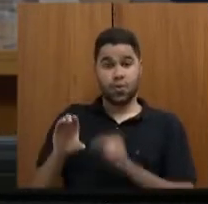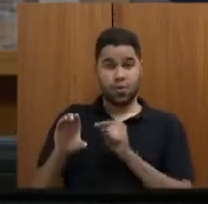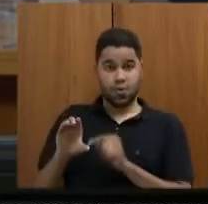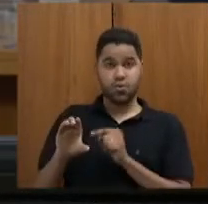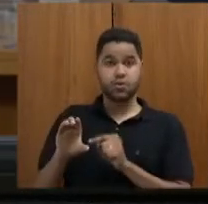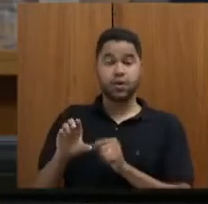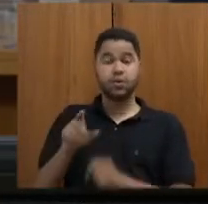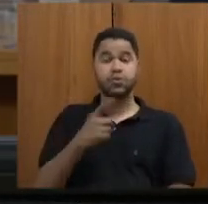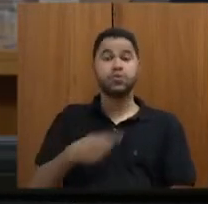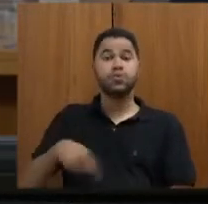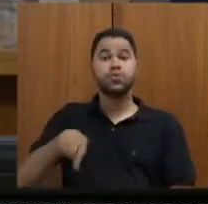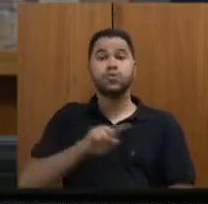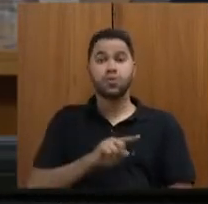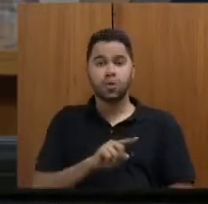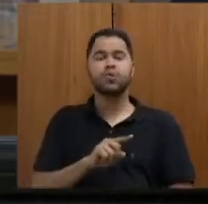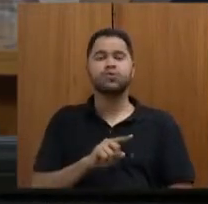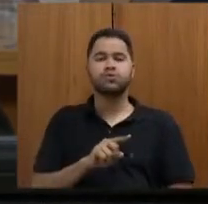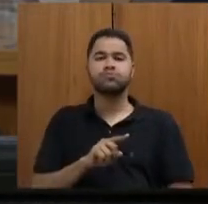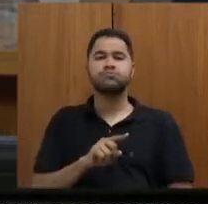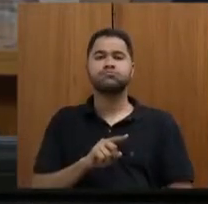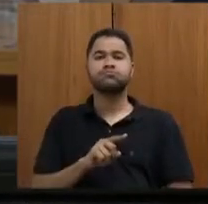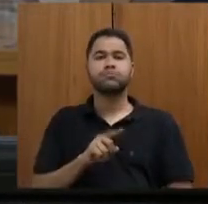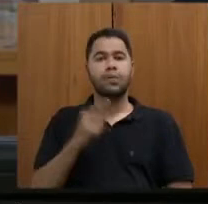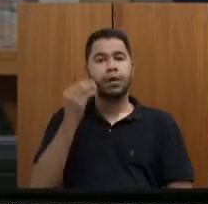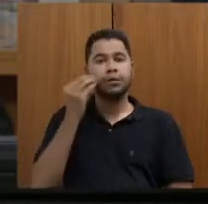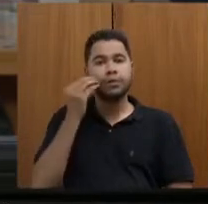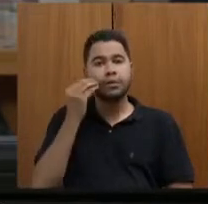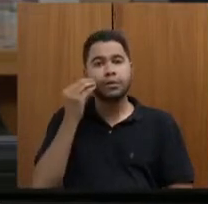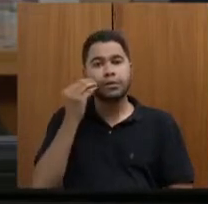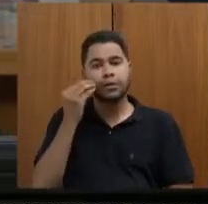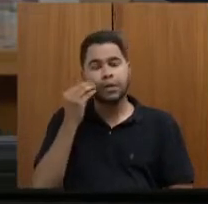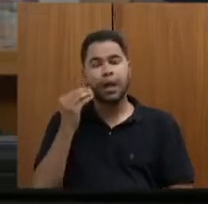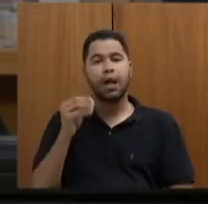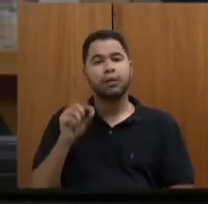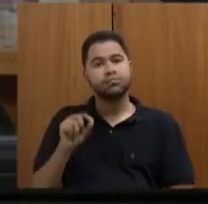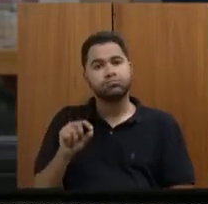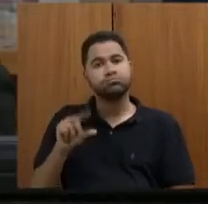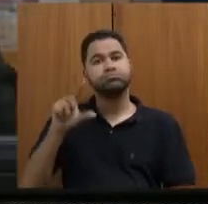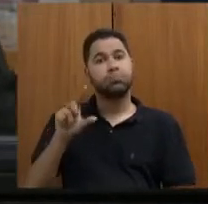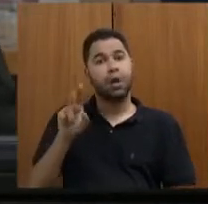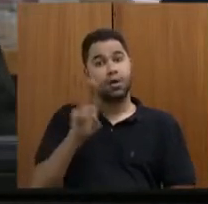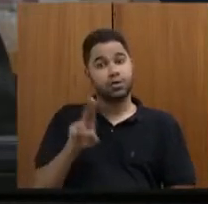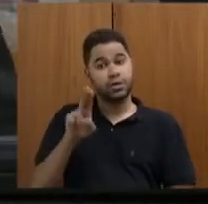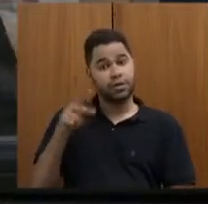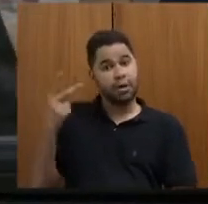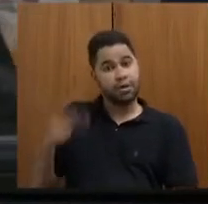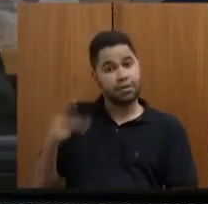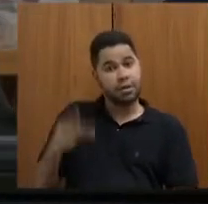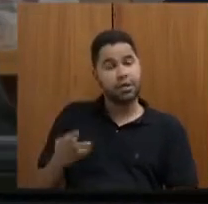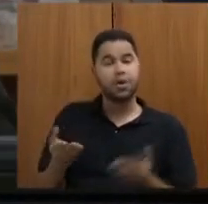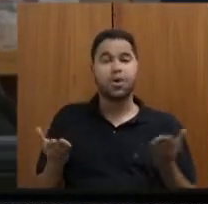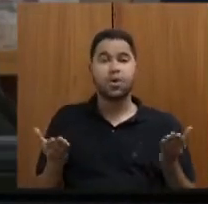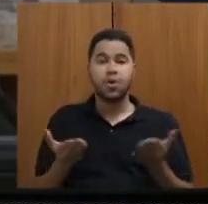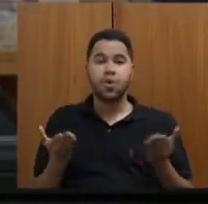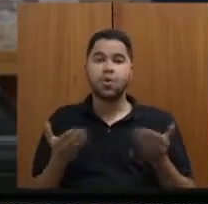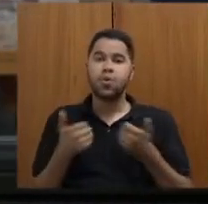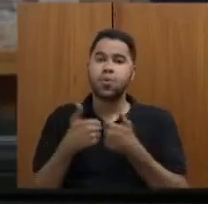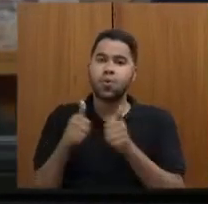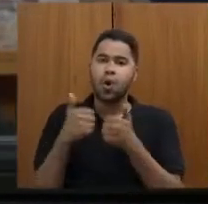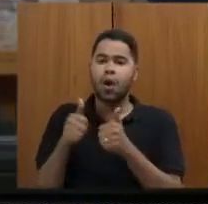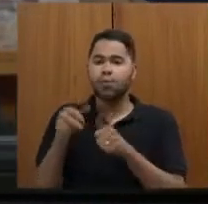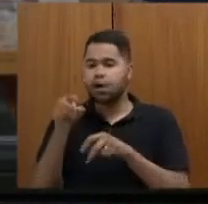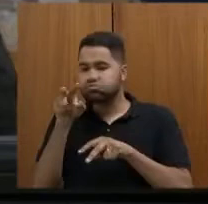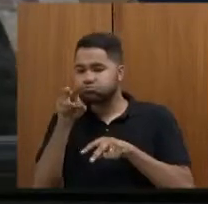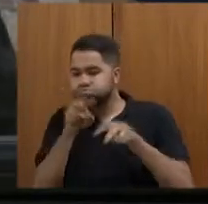nossa intenção é aumentar essa utilização do ônibus Lilás. Hoje, o ônibus passa por uma